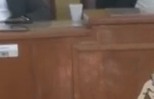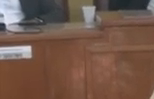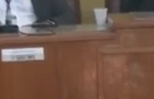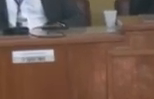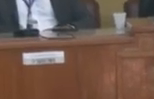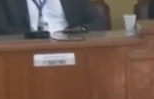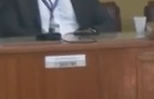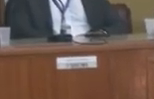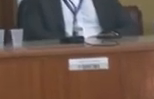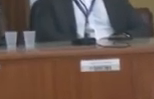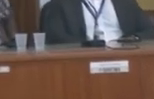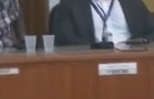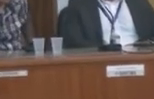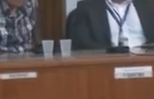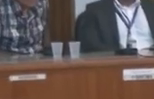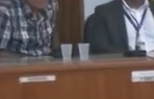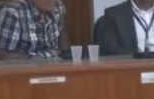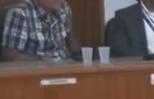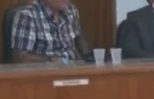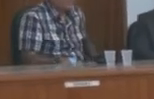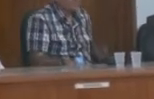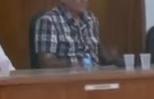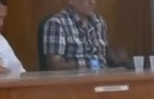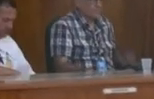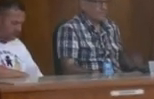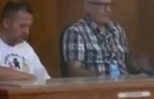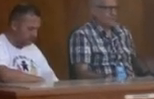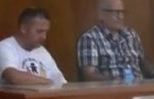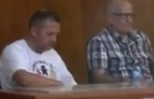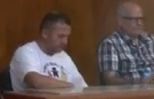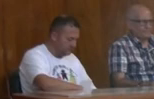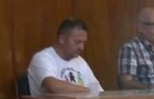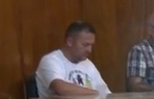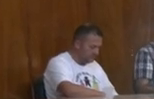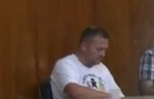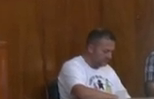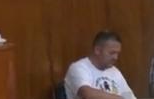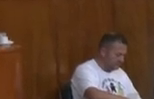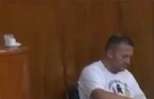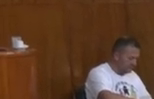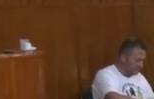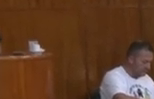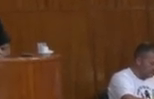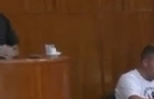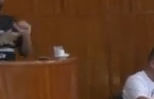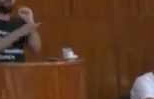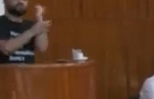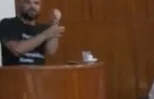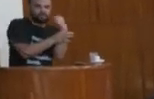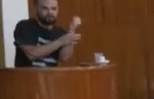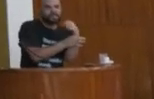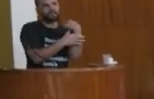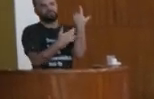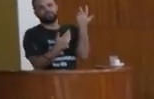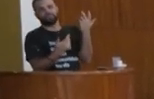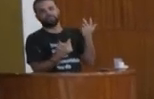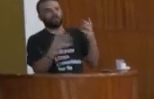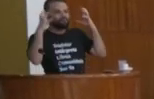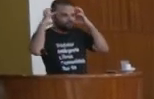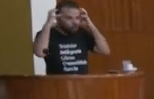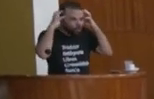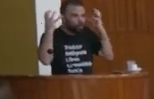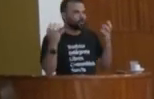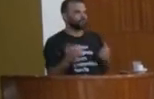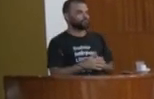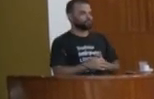de saúde de nível superior, isso está na LBI. Então, pode ser um fisioterapeuta, pode ser uma